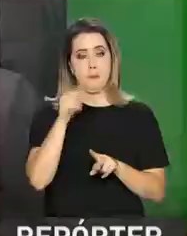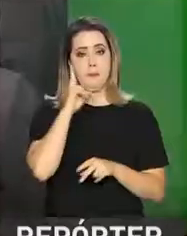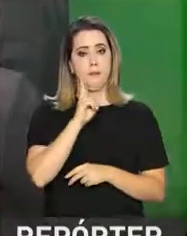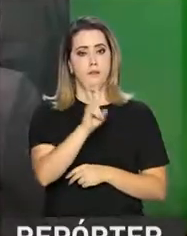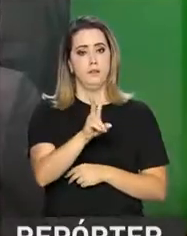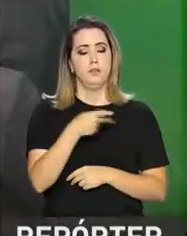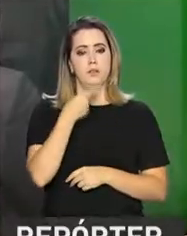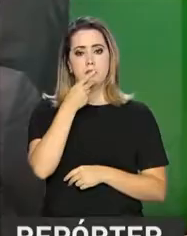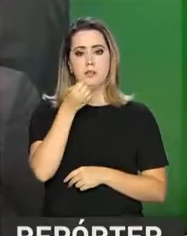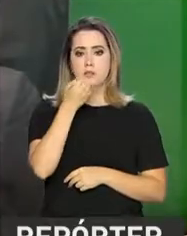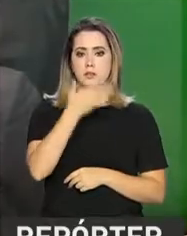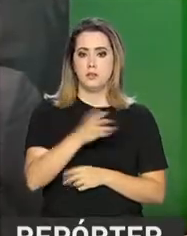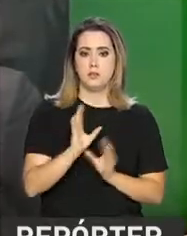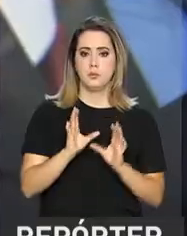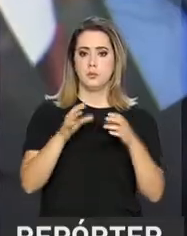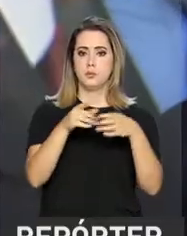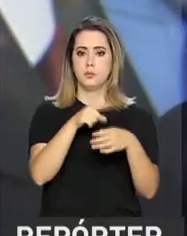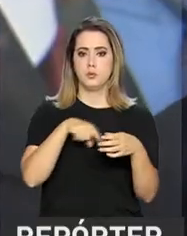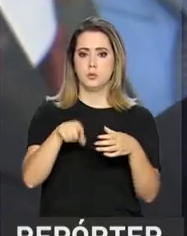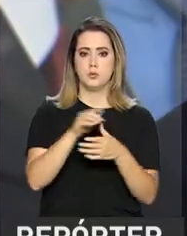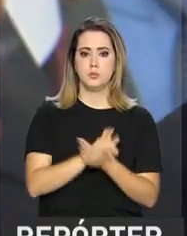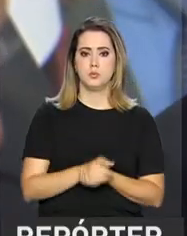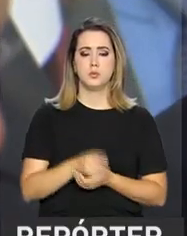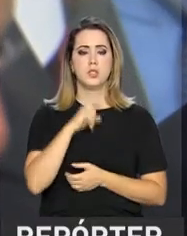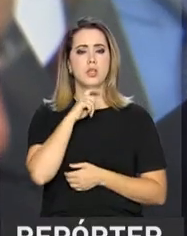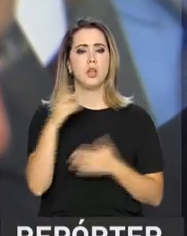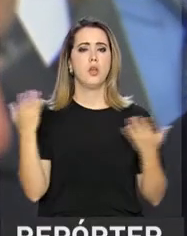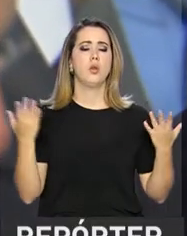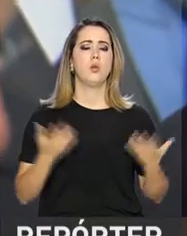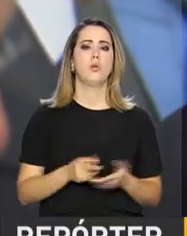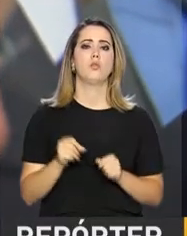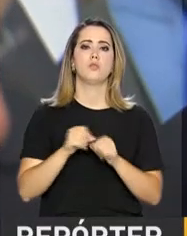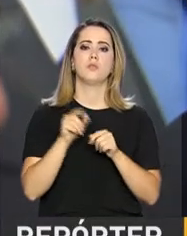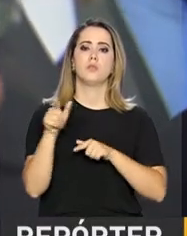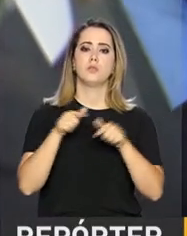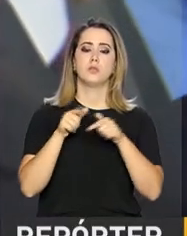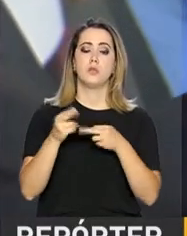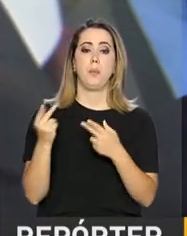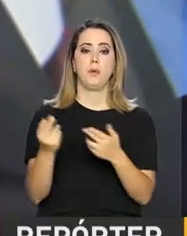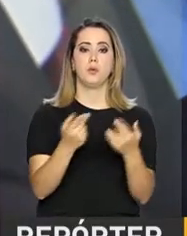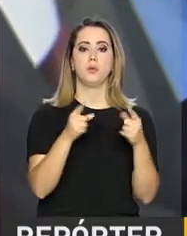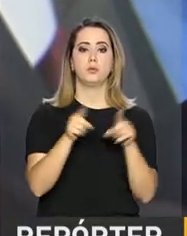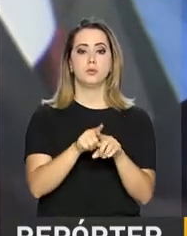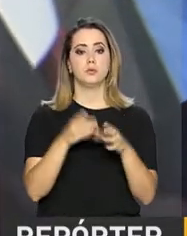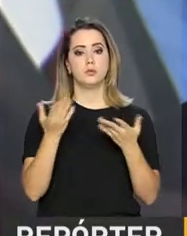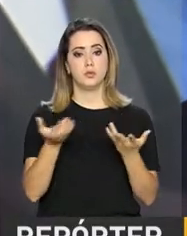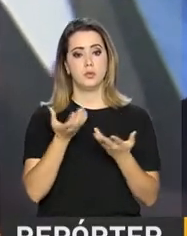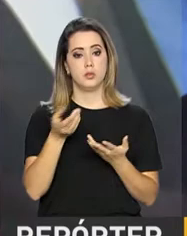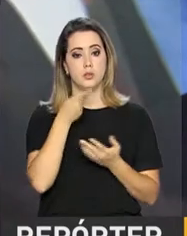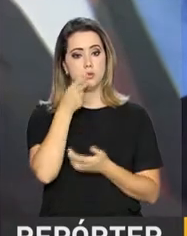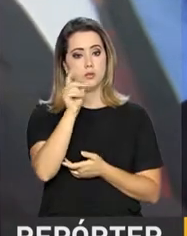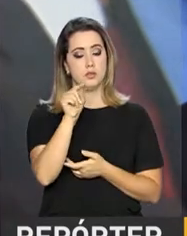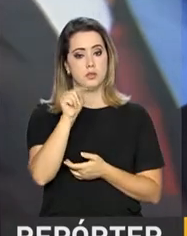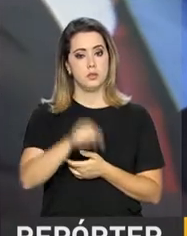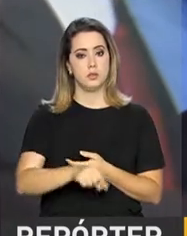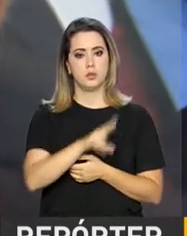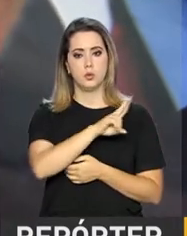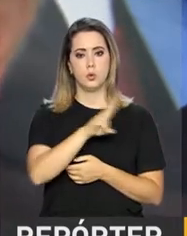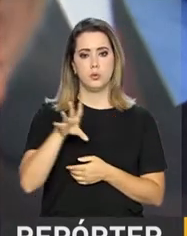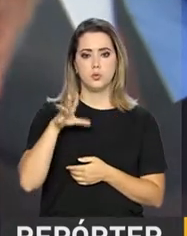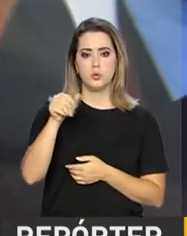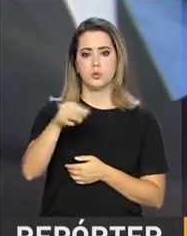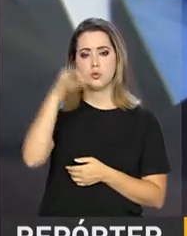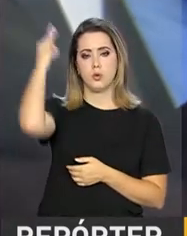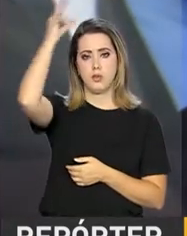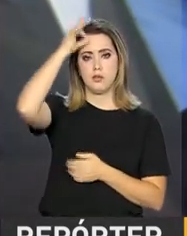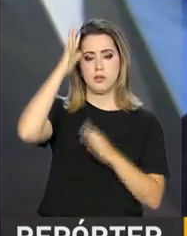um alívio para as instituições. Ninguém até hoje fez um trabalho que nem esse. Então eu queria deixar aqui, em nome de todas as